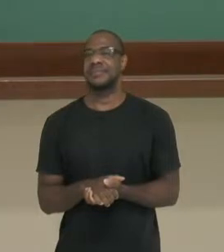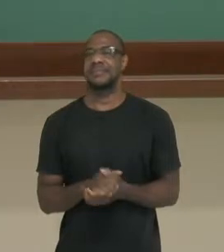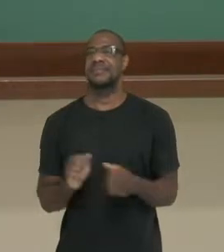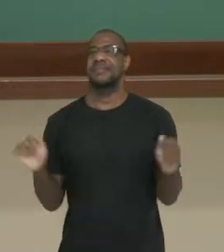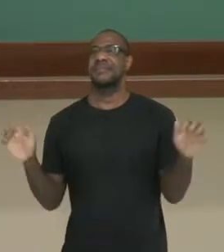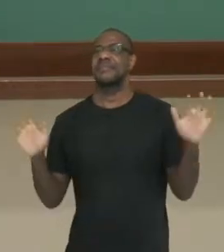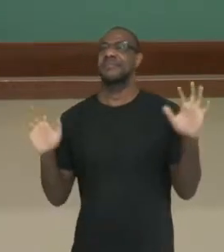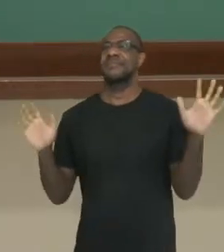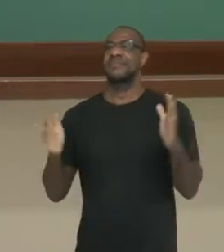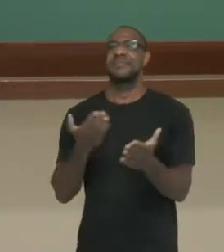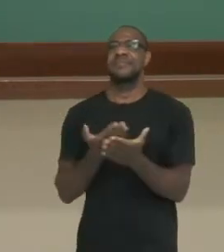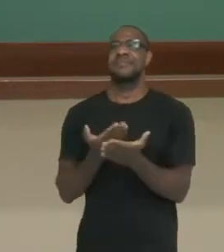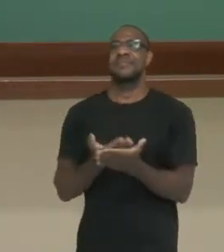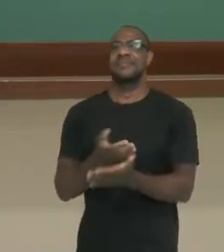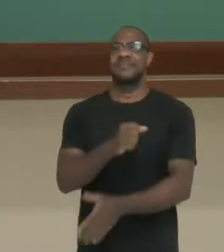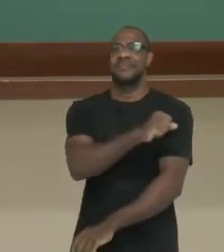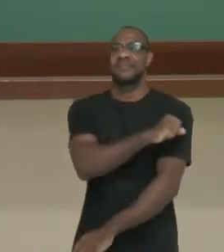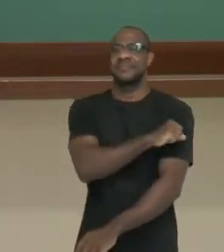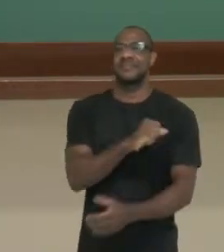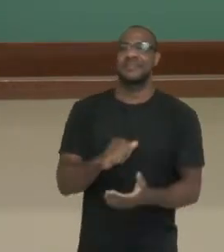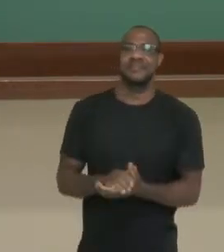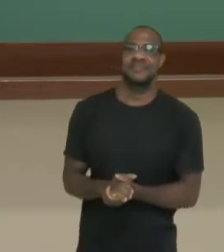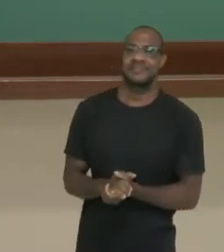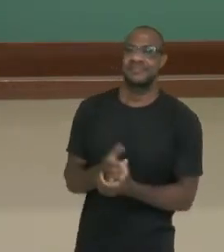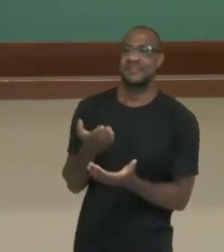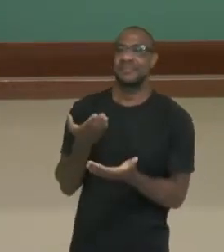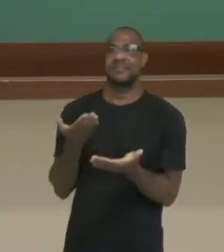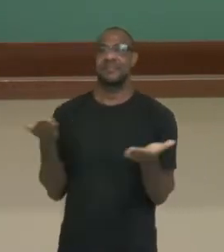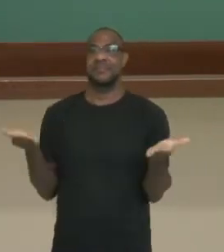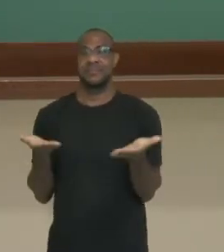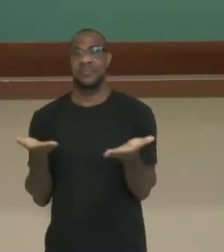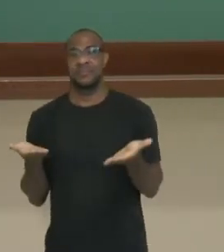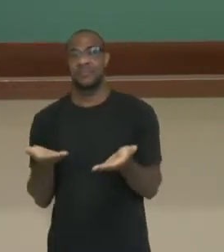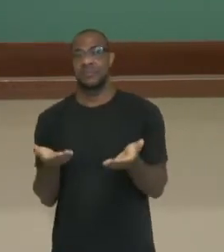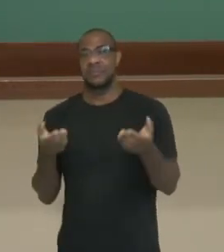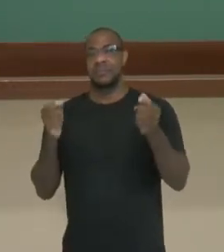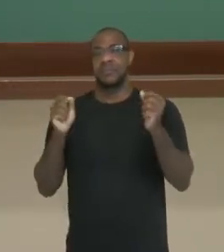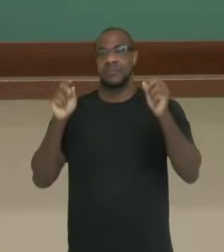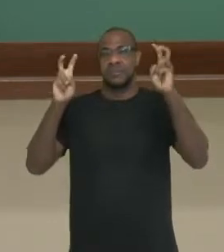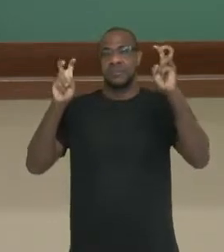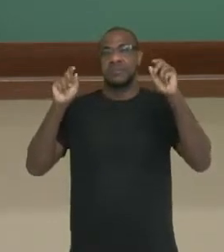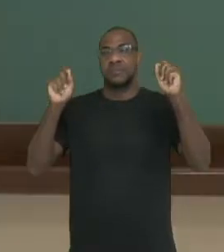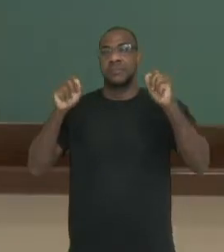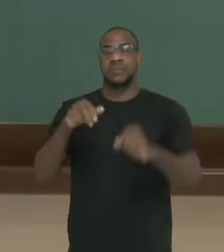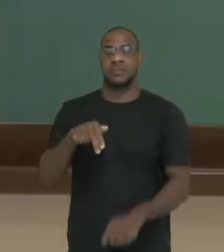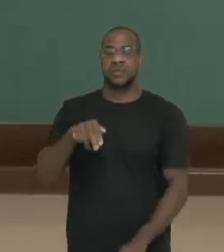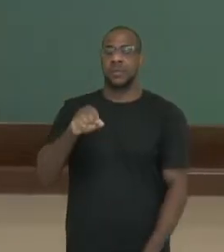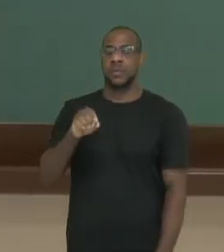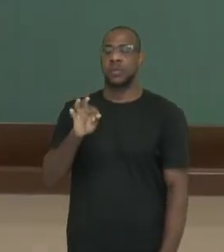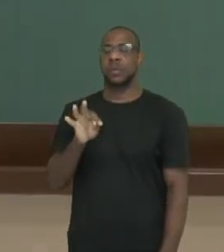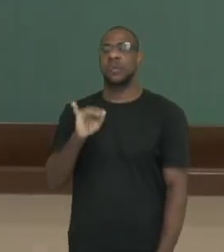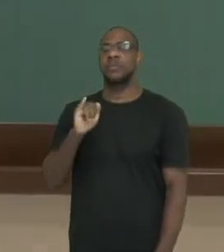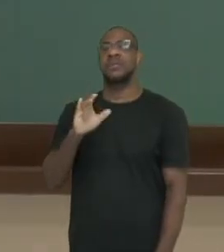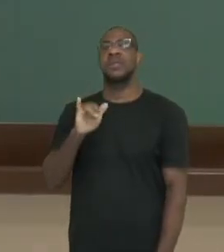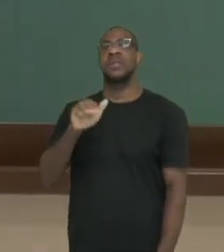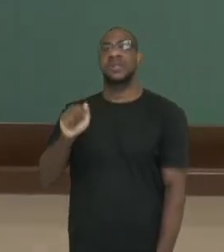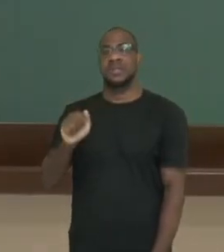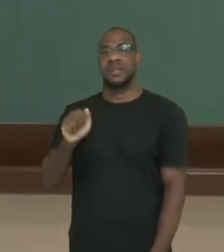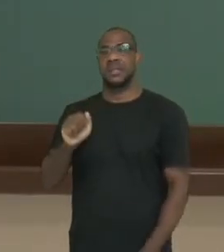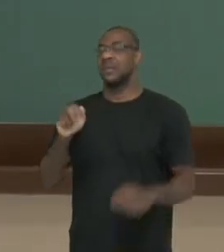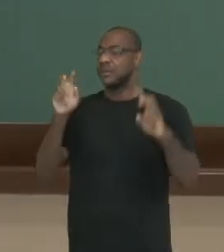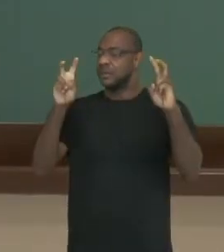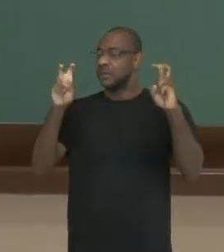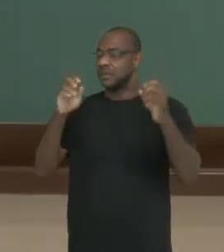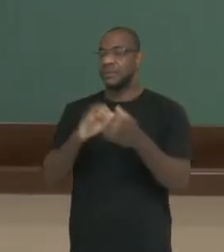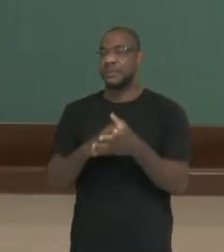Olá, estudantes do 8º ano. Nesta aula vamos falar sobre notícia. Vamos estudar alguns elementos